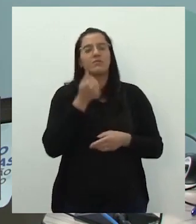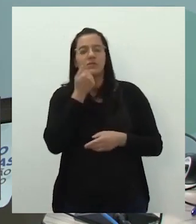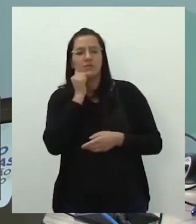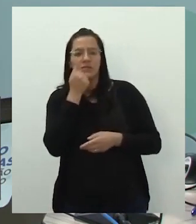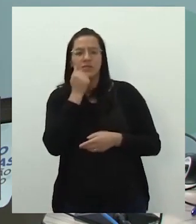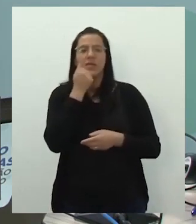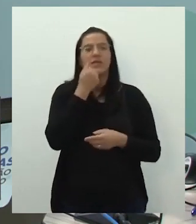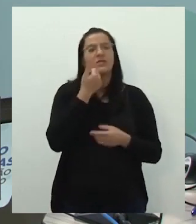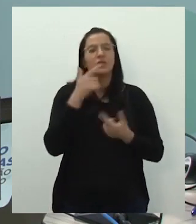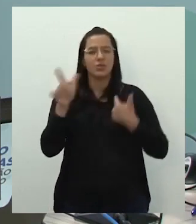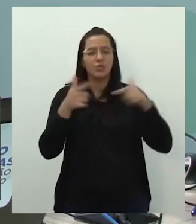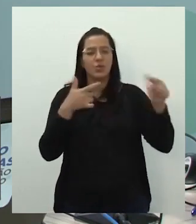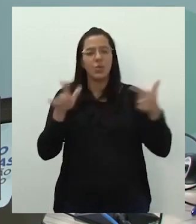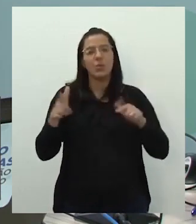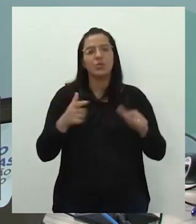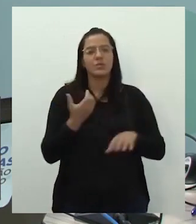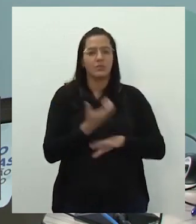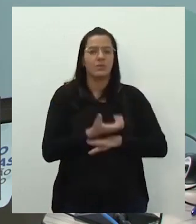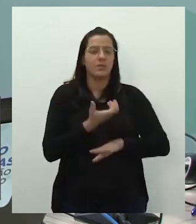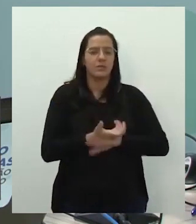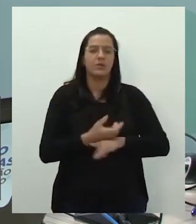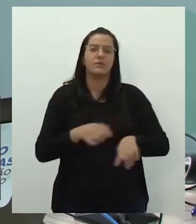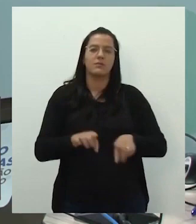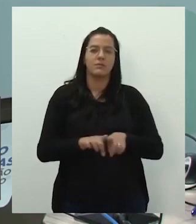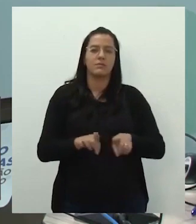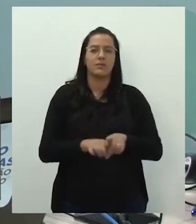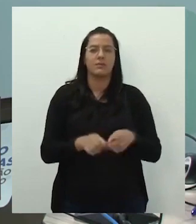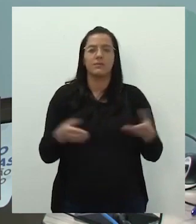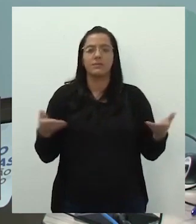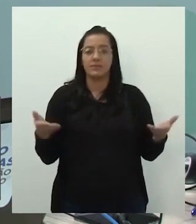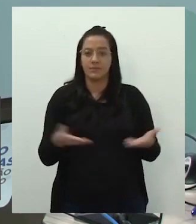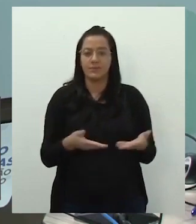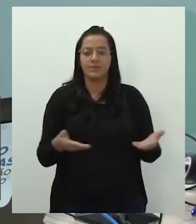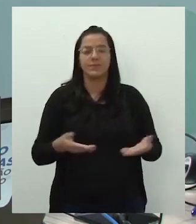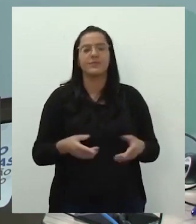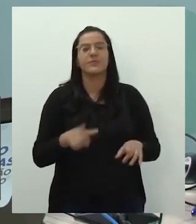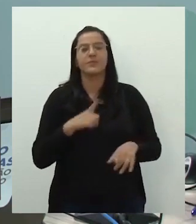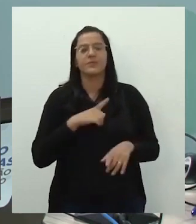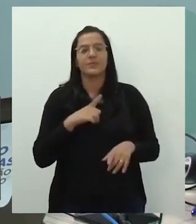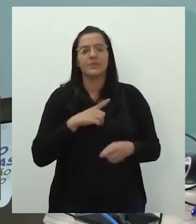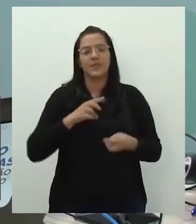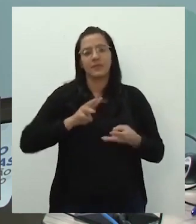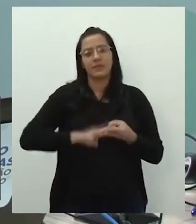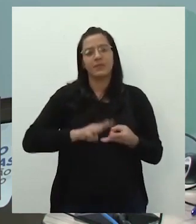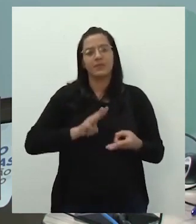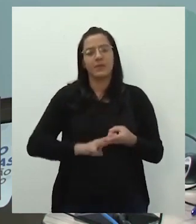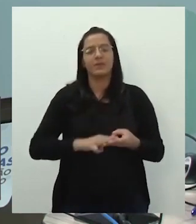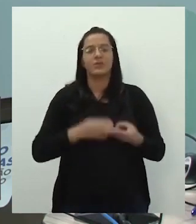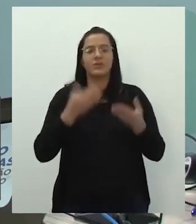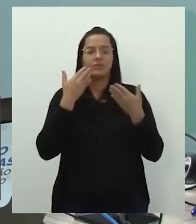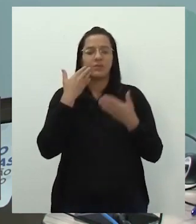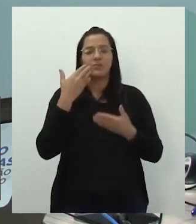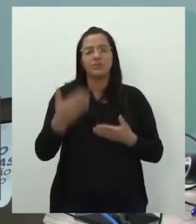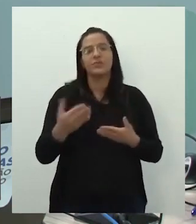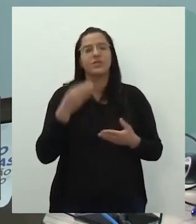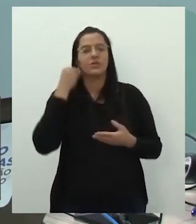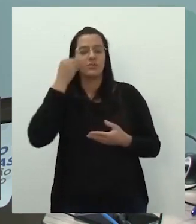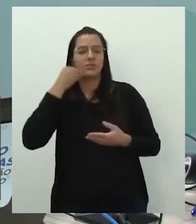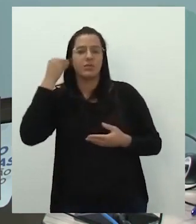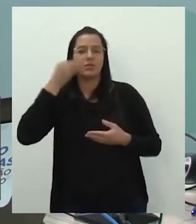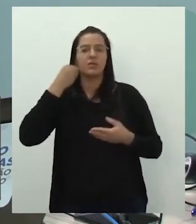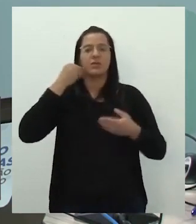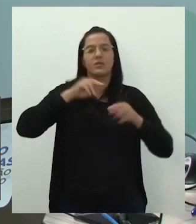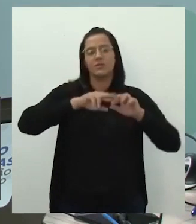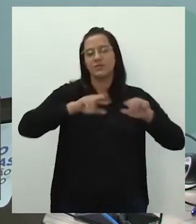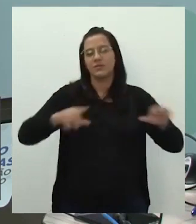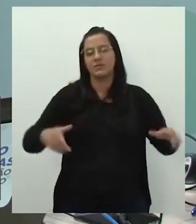vice-versa. Falando nisso, eu tenho uma matemática agora que vai nos dar as suas impressões, as suas experiências